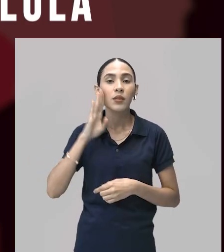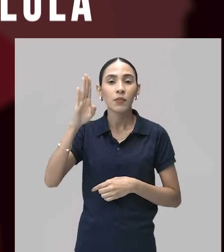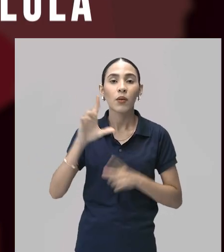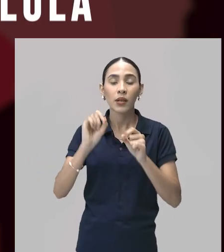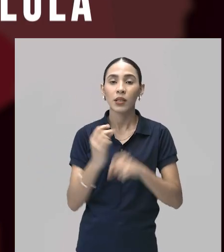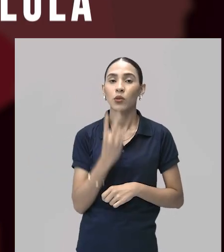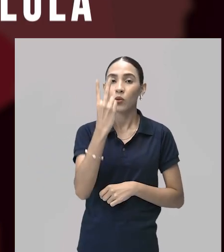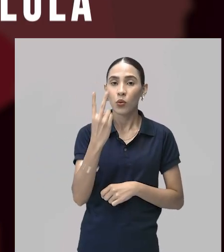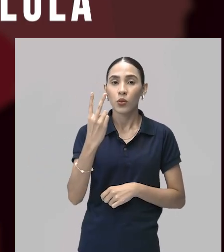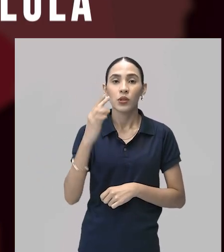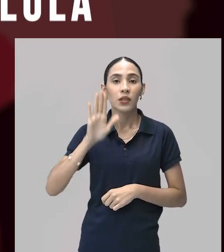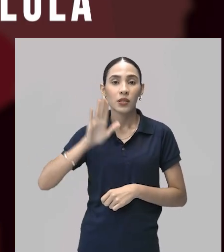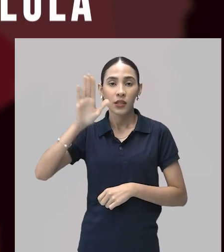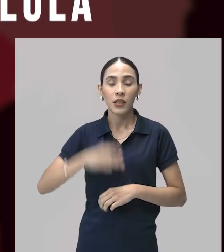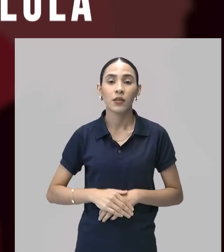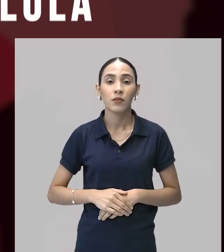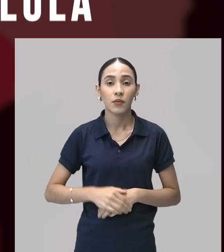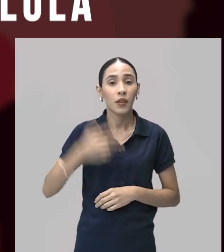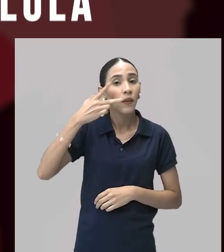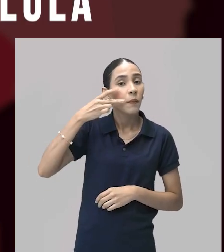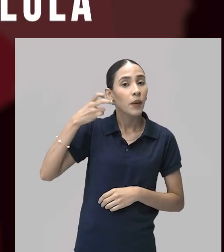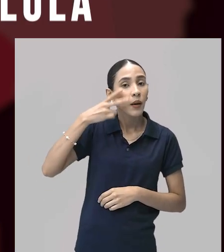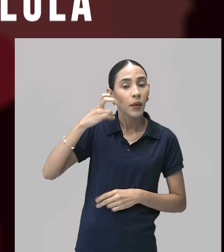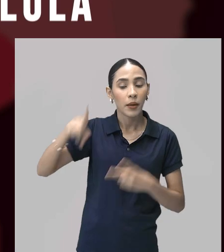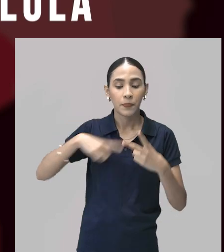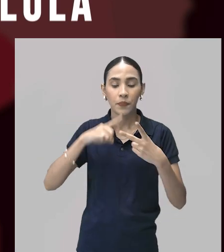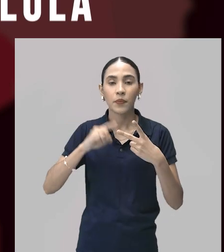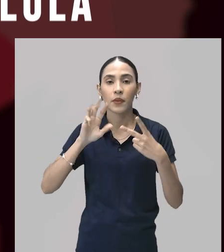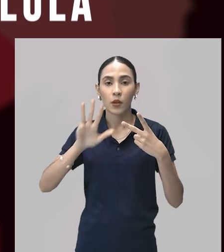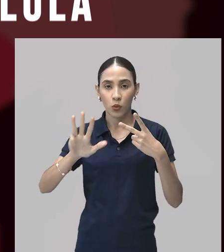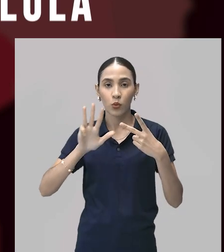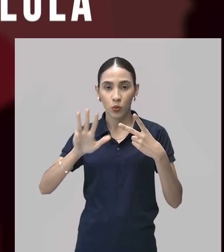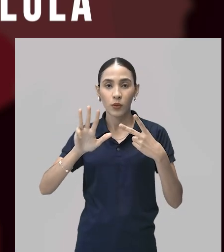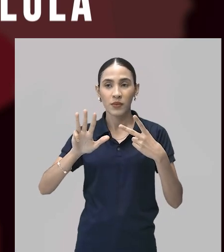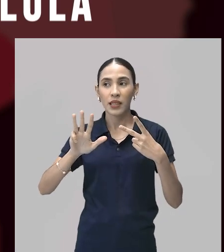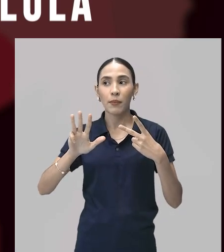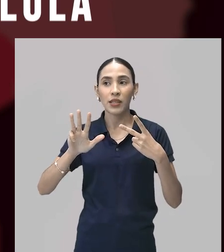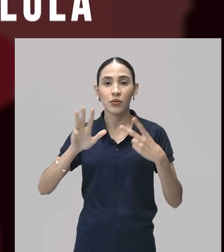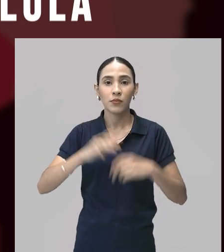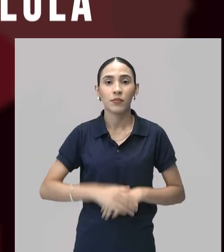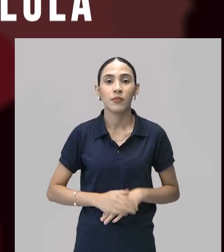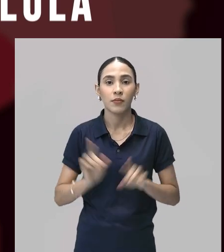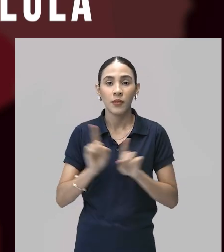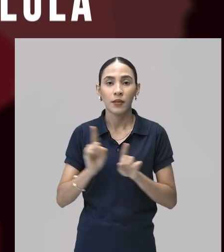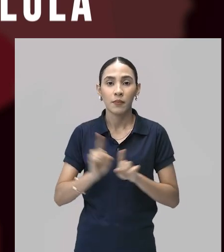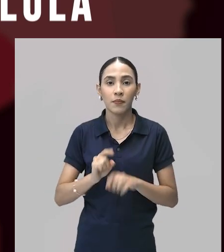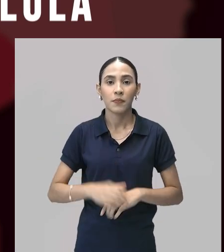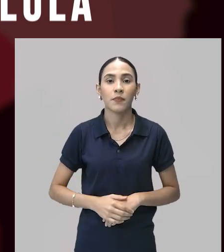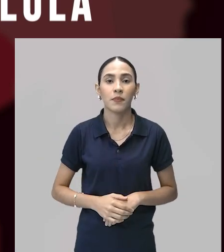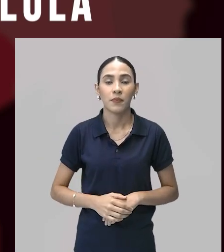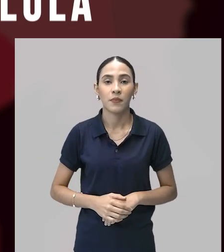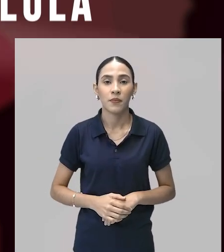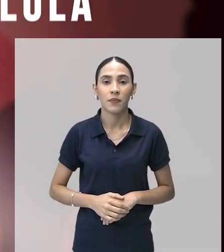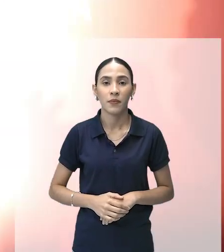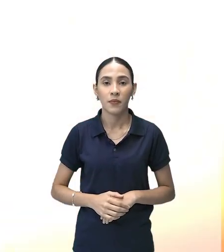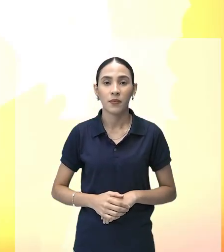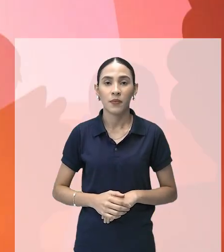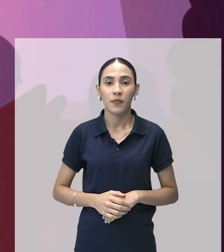2 candidatos, Fernando Collor de Mello e Luiz Inácio Lula da Silva.